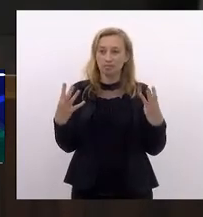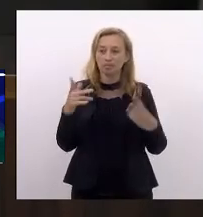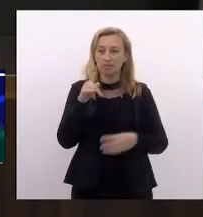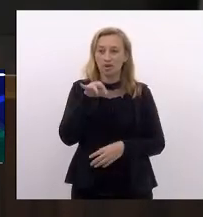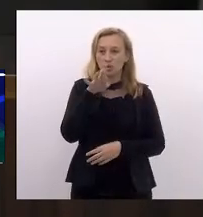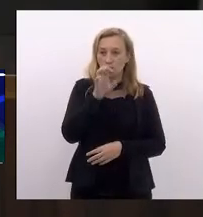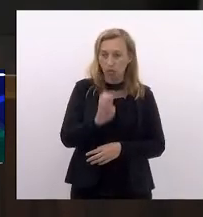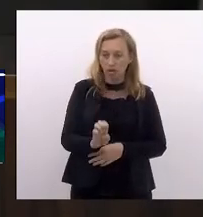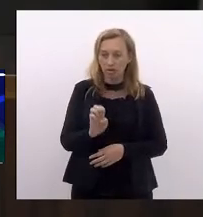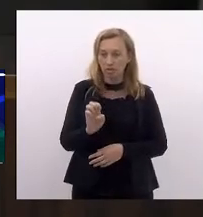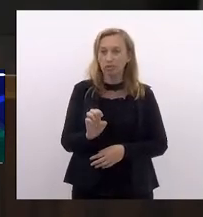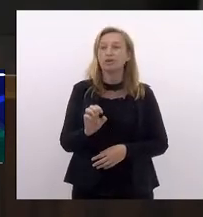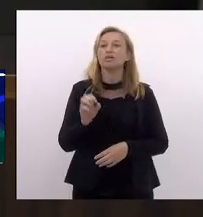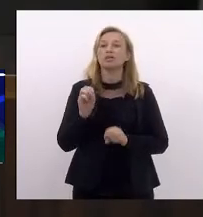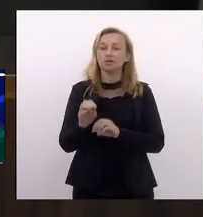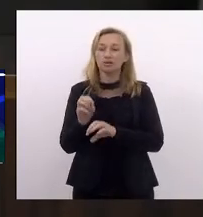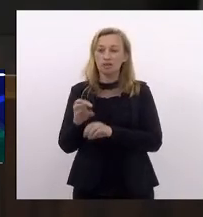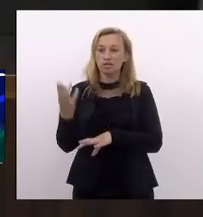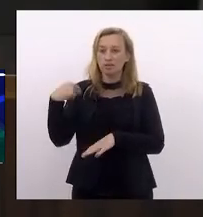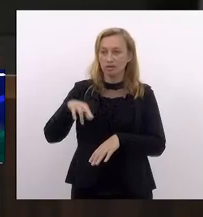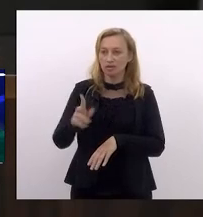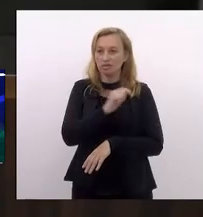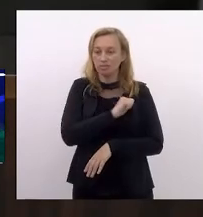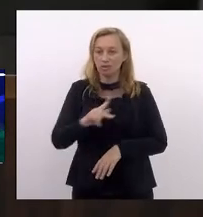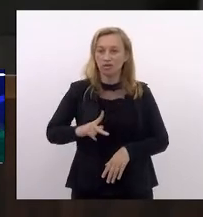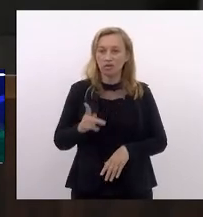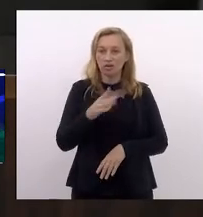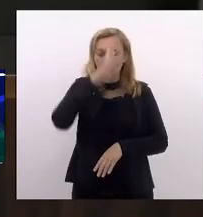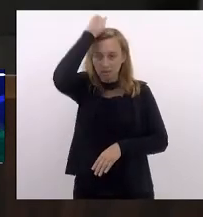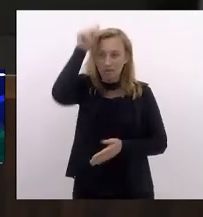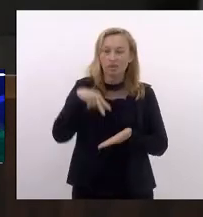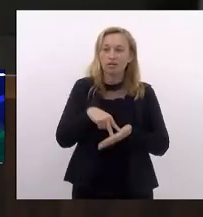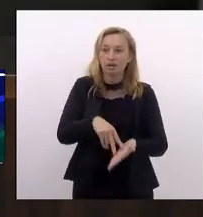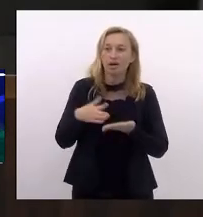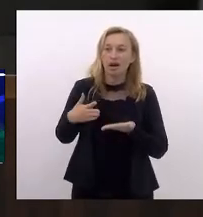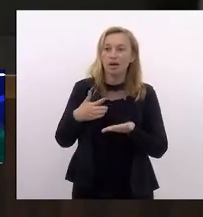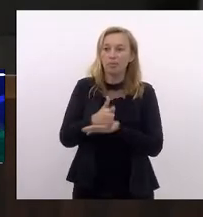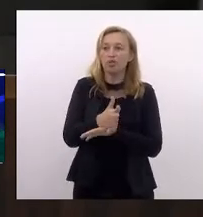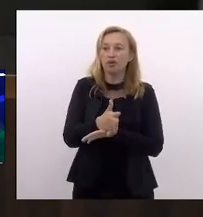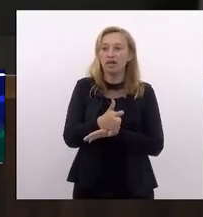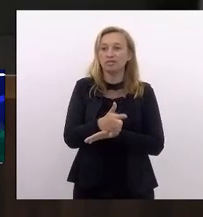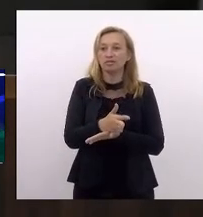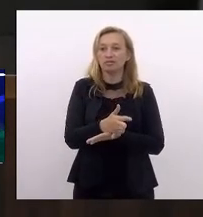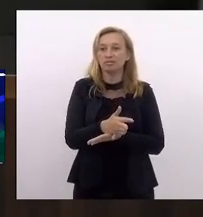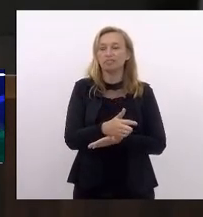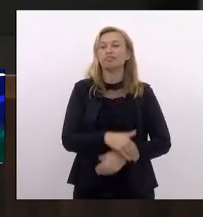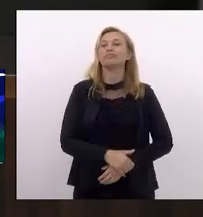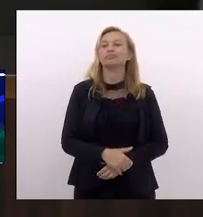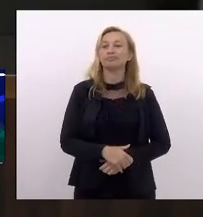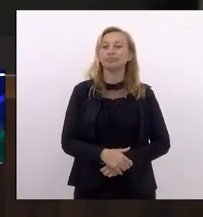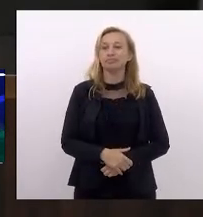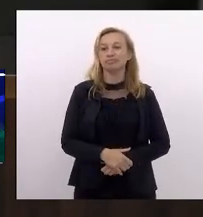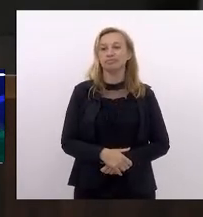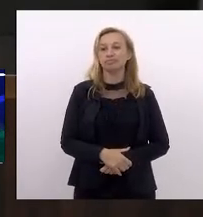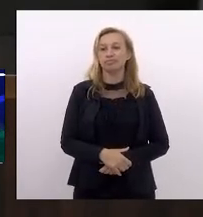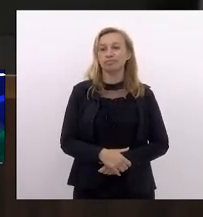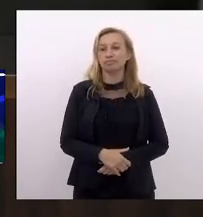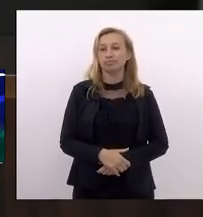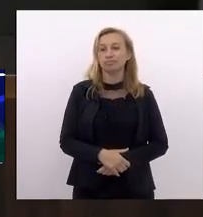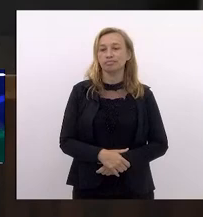padroeiro da educação religiosa Católica Apostólica Romana seus que aprova resolução aprovado